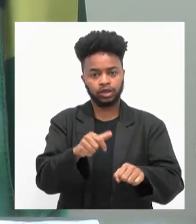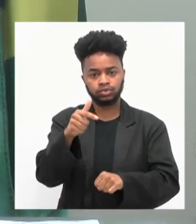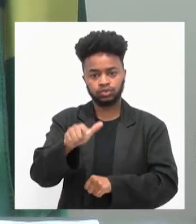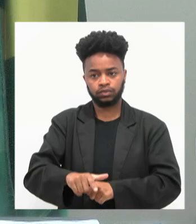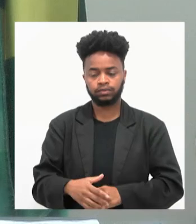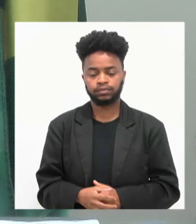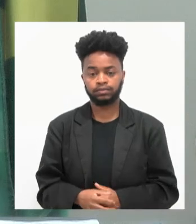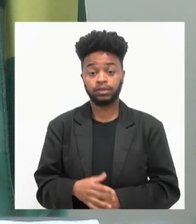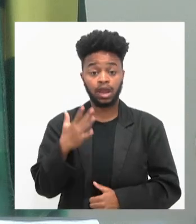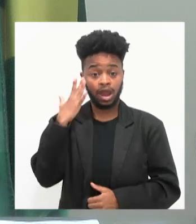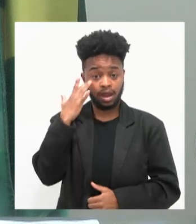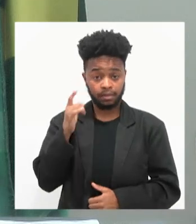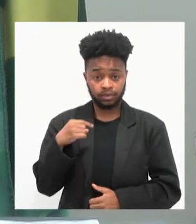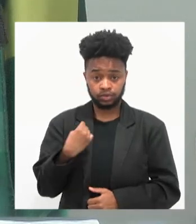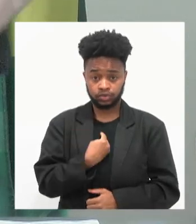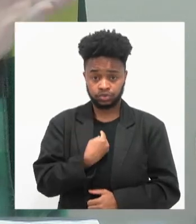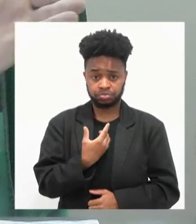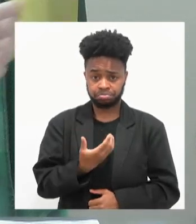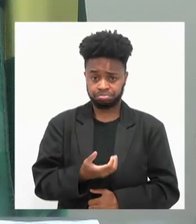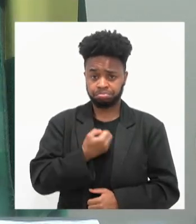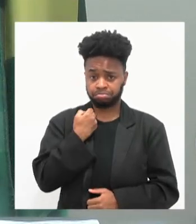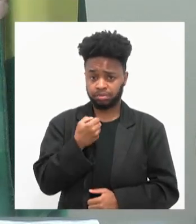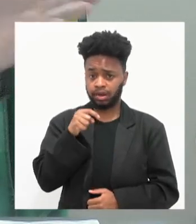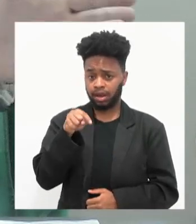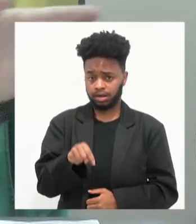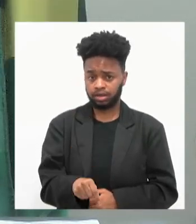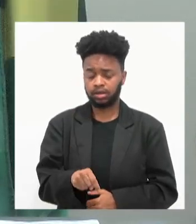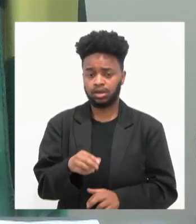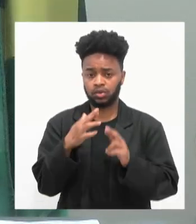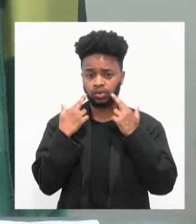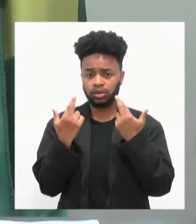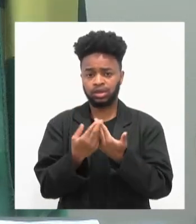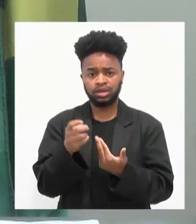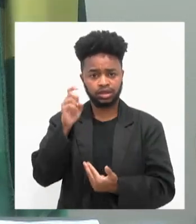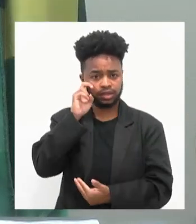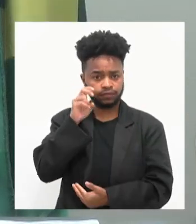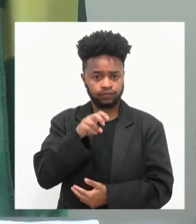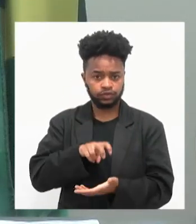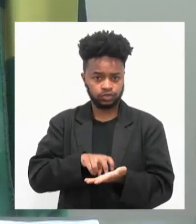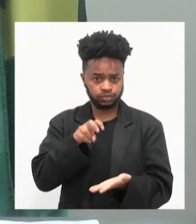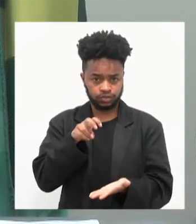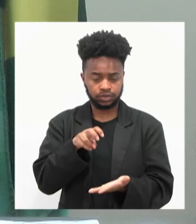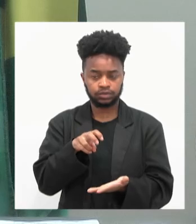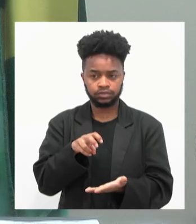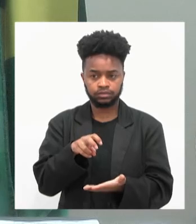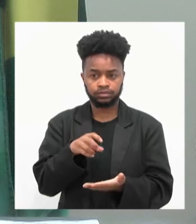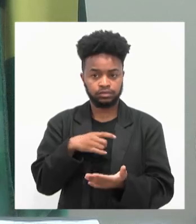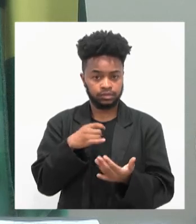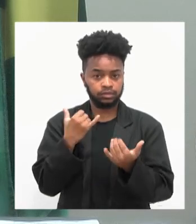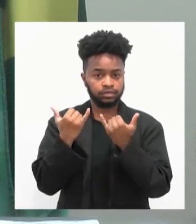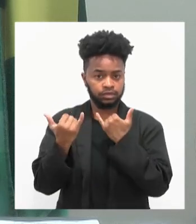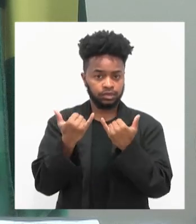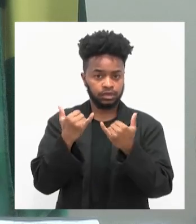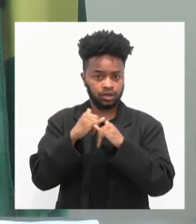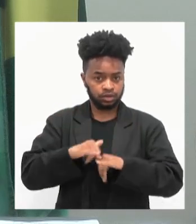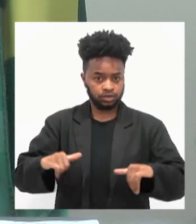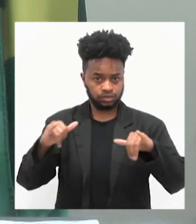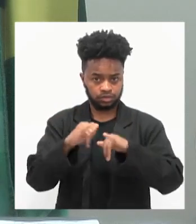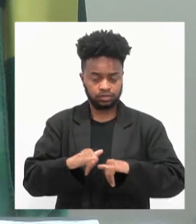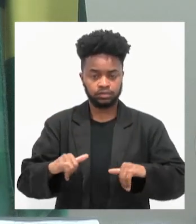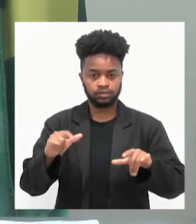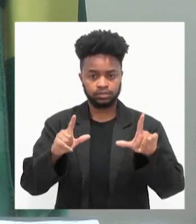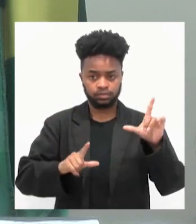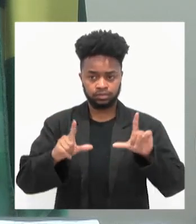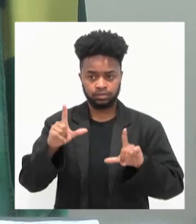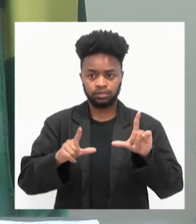dia seguinte, nós fomos pegos de surpresa, nós estávamos na sessão, na quinta-feira de manhã, com o noticiário, e aí quero dar méritos ao